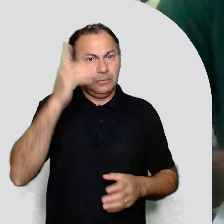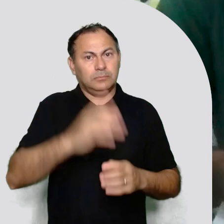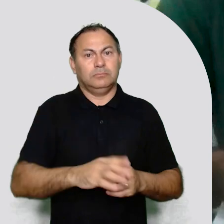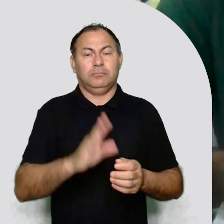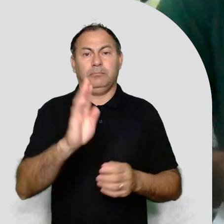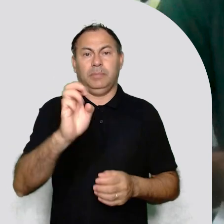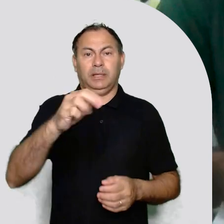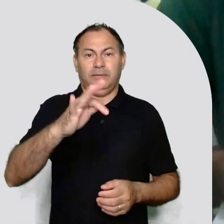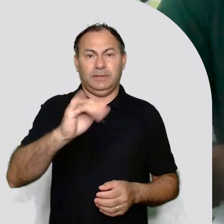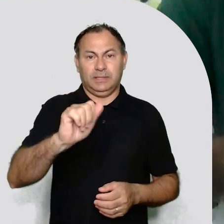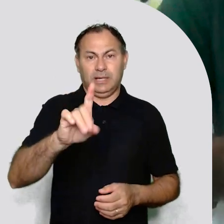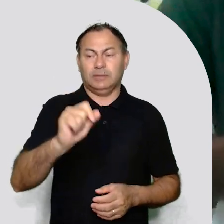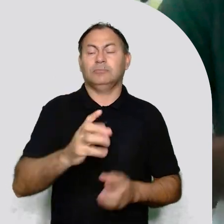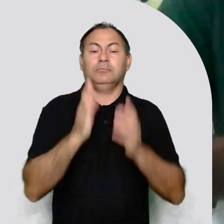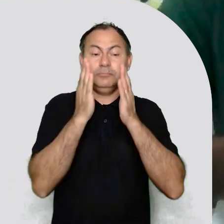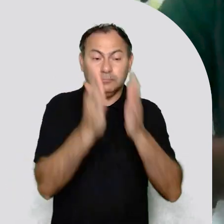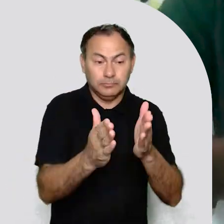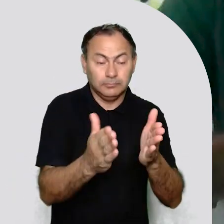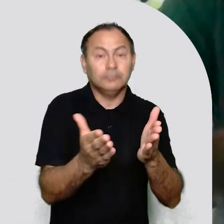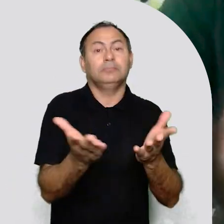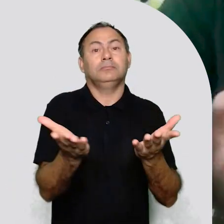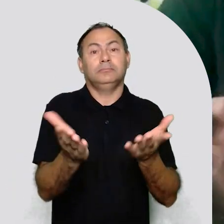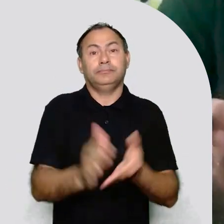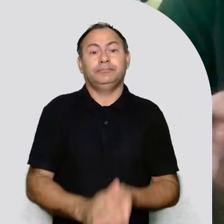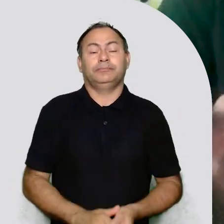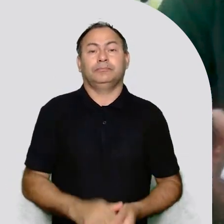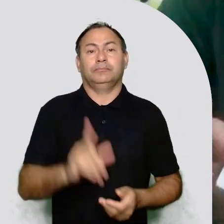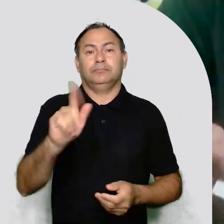são beneficiadas em detrimento